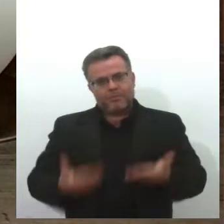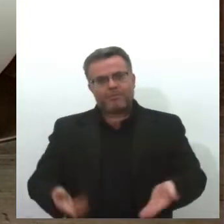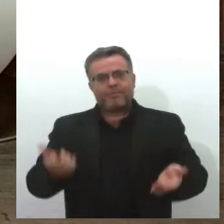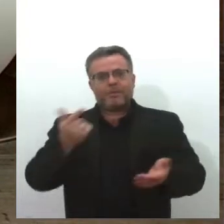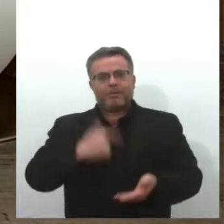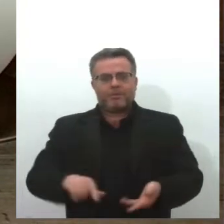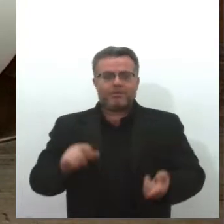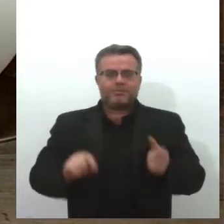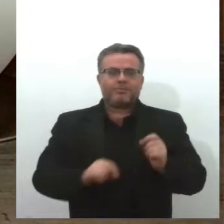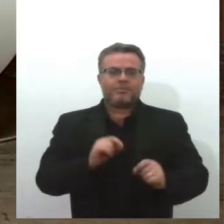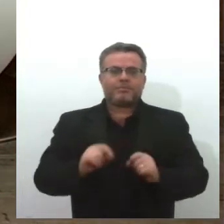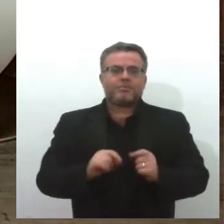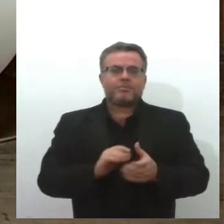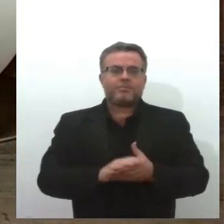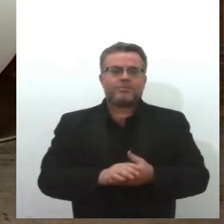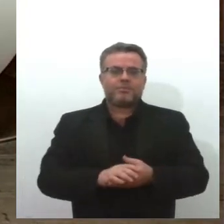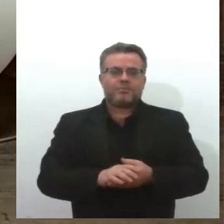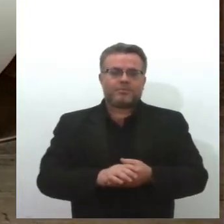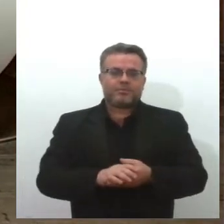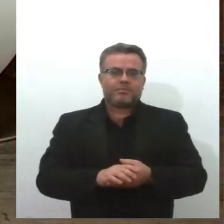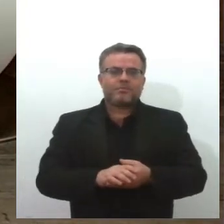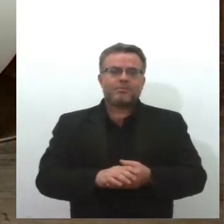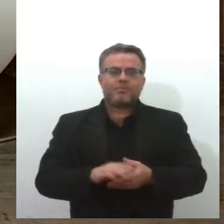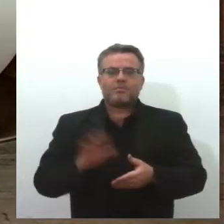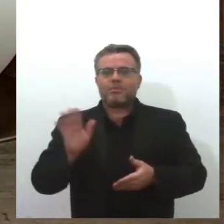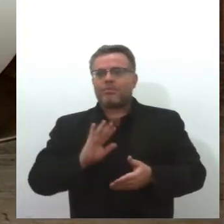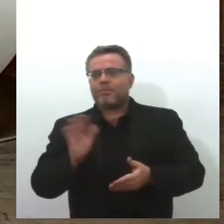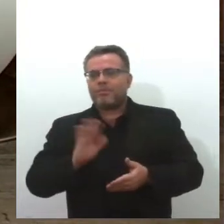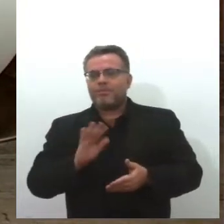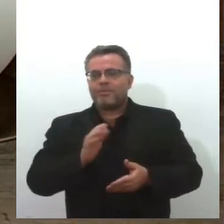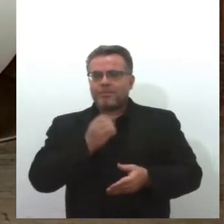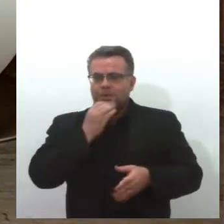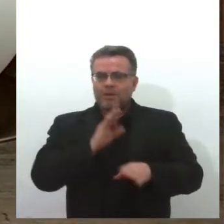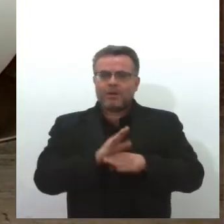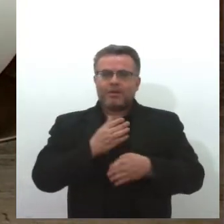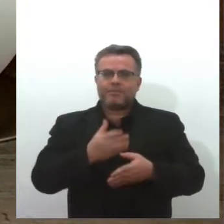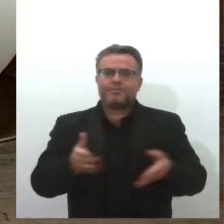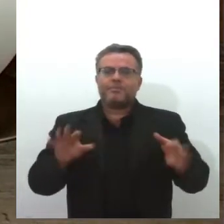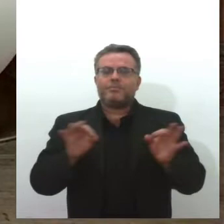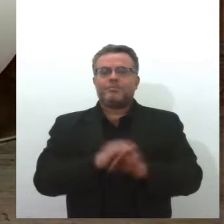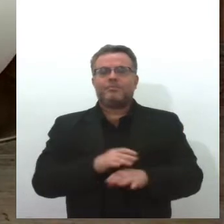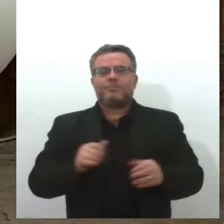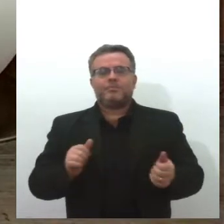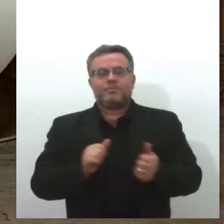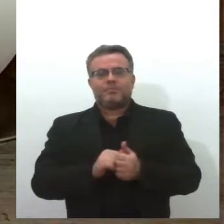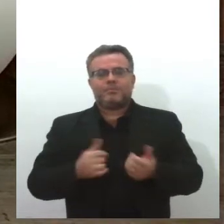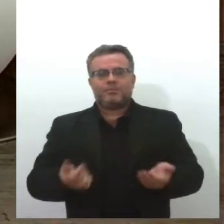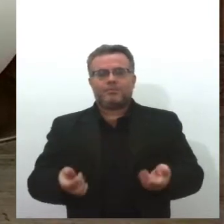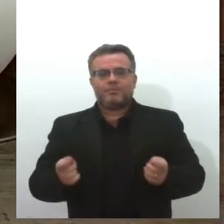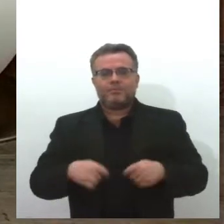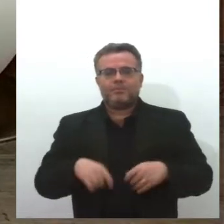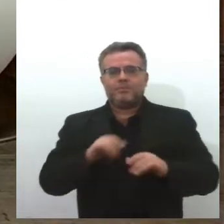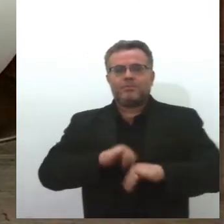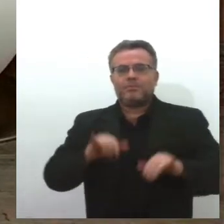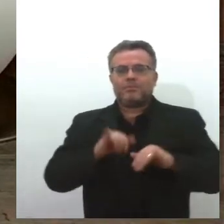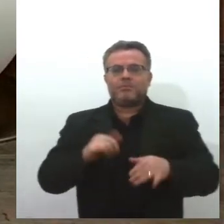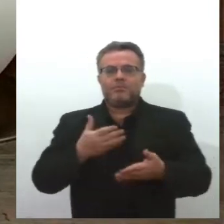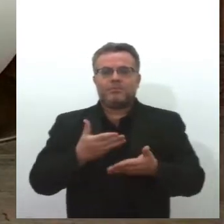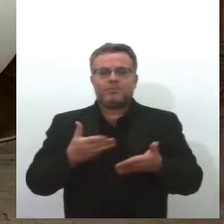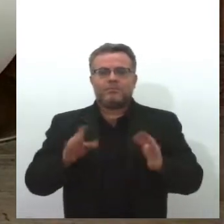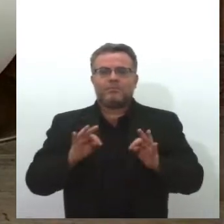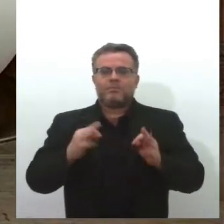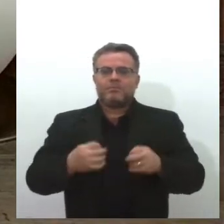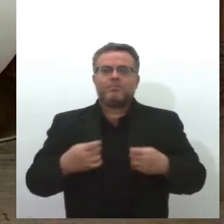vez. Olá, meninas. É sempre um prazer também estar aqui próximo de vocês, trazendo informação e novidades para todo o